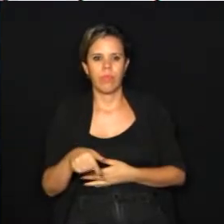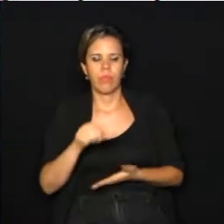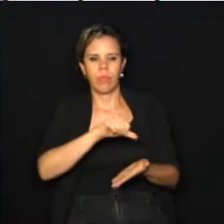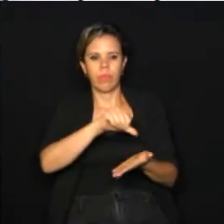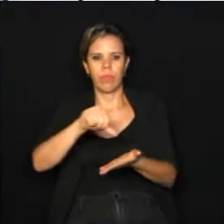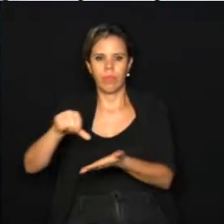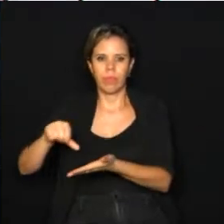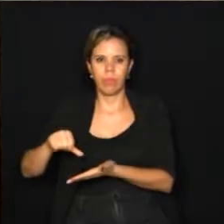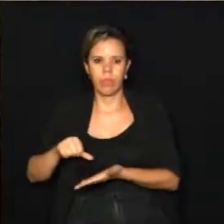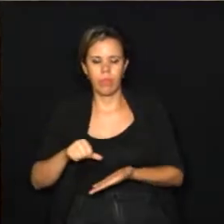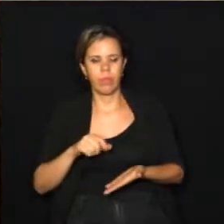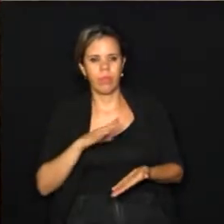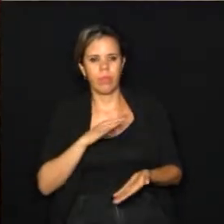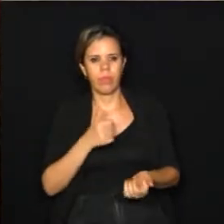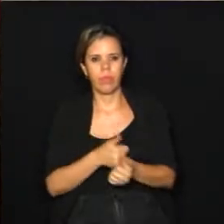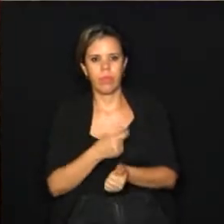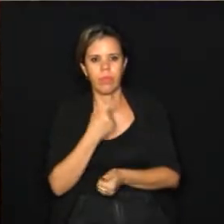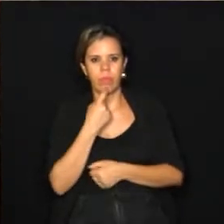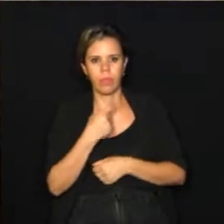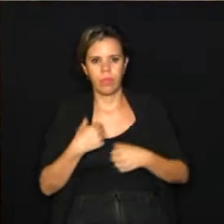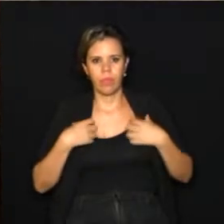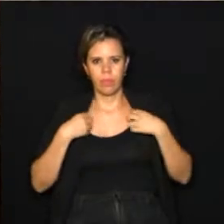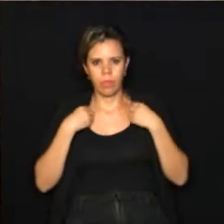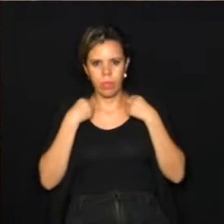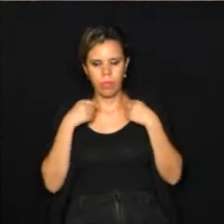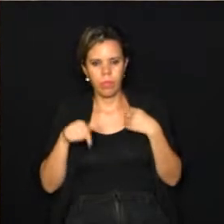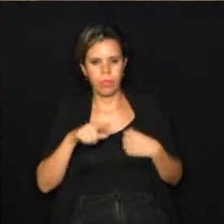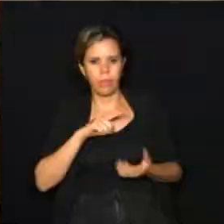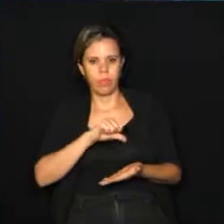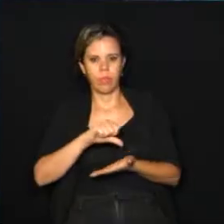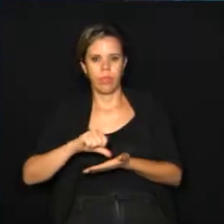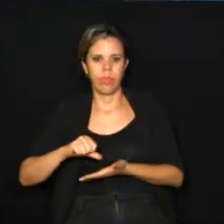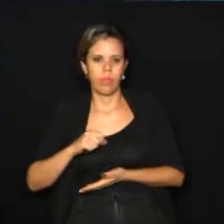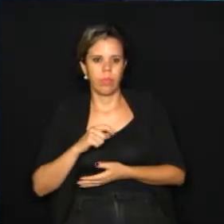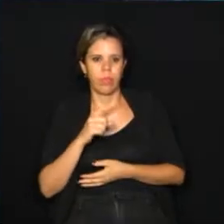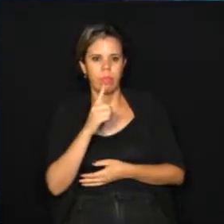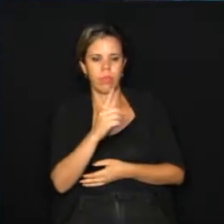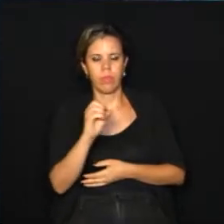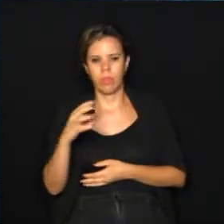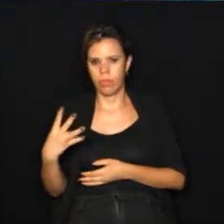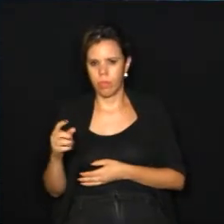região metropolitana de Campinas. Olha só, aqui na nossa região,